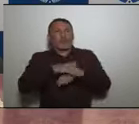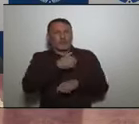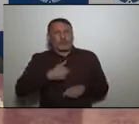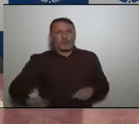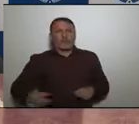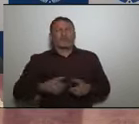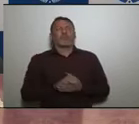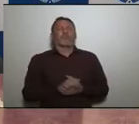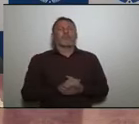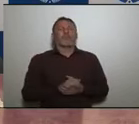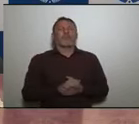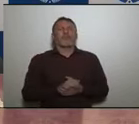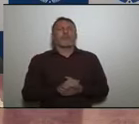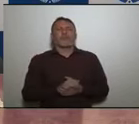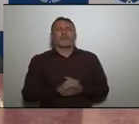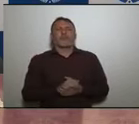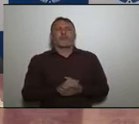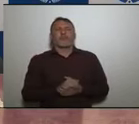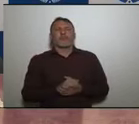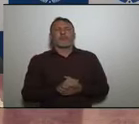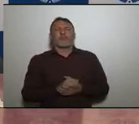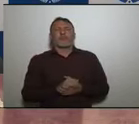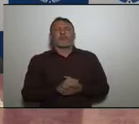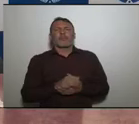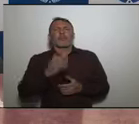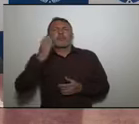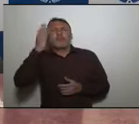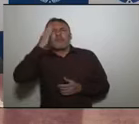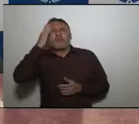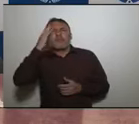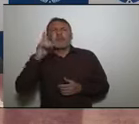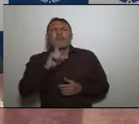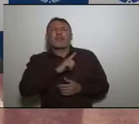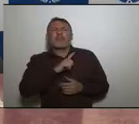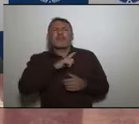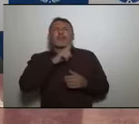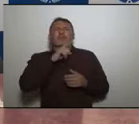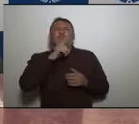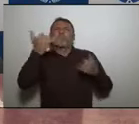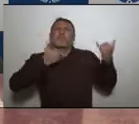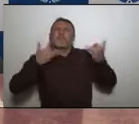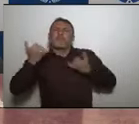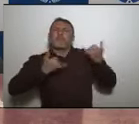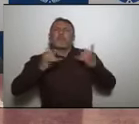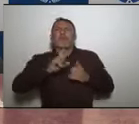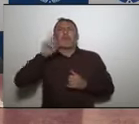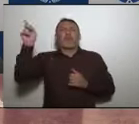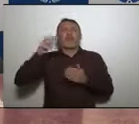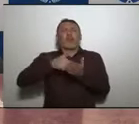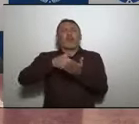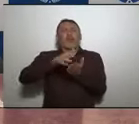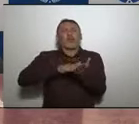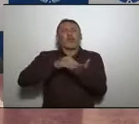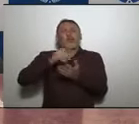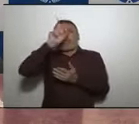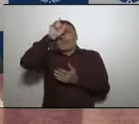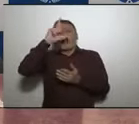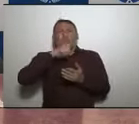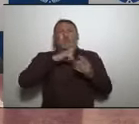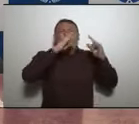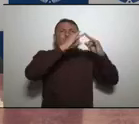A gente recebeu imagens e informações que tem uma tenda sendo construída lá no Hospital Silvio Avidos para ampliação de